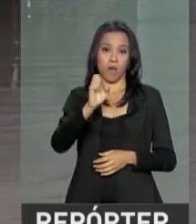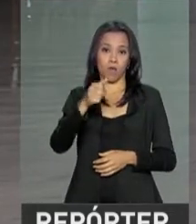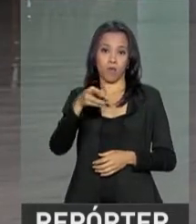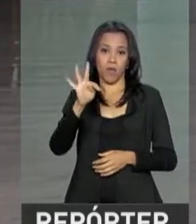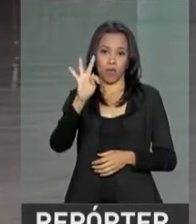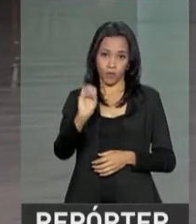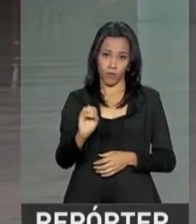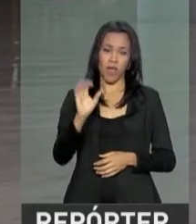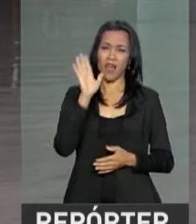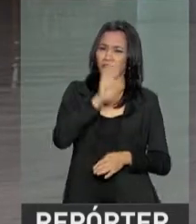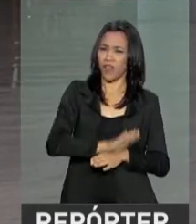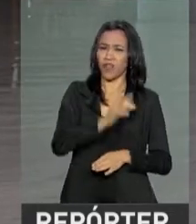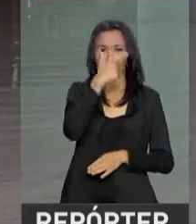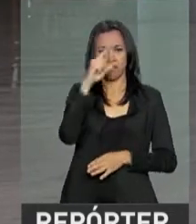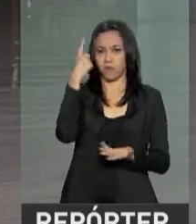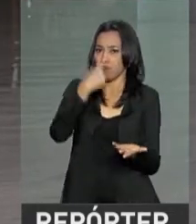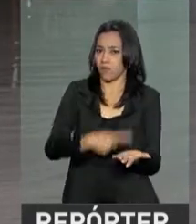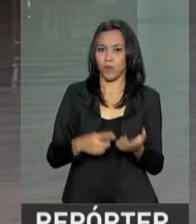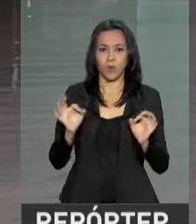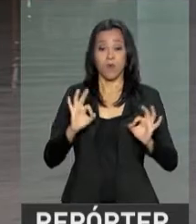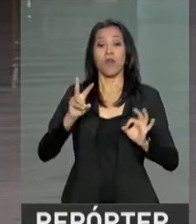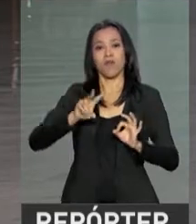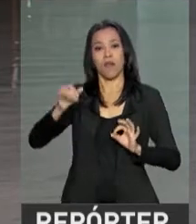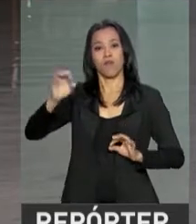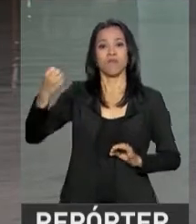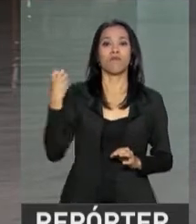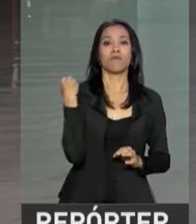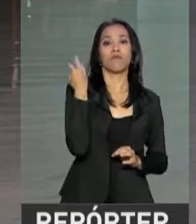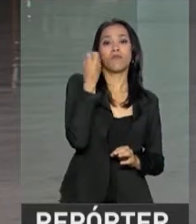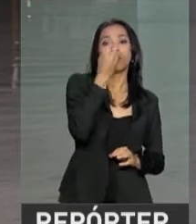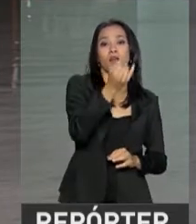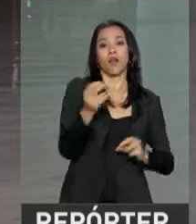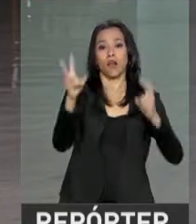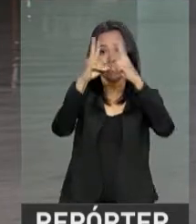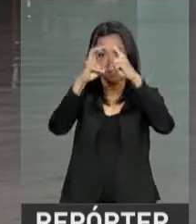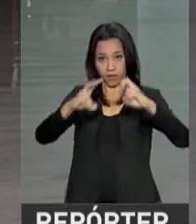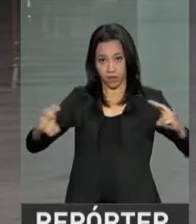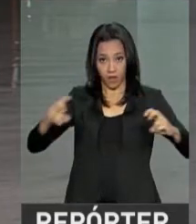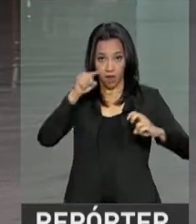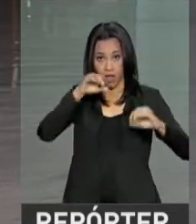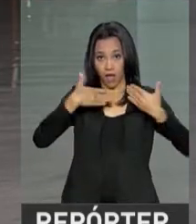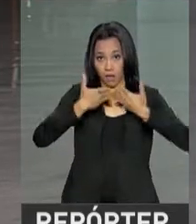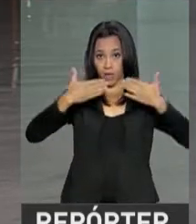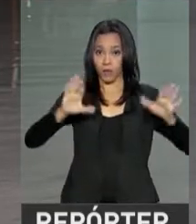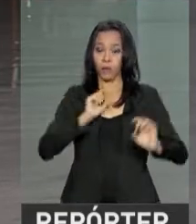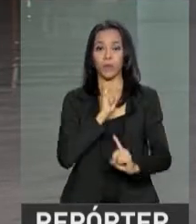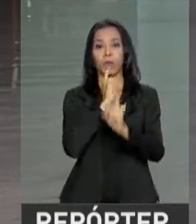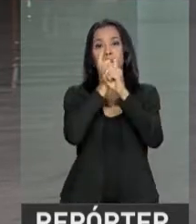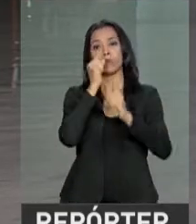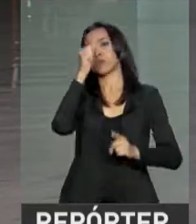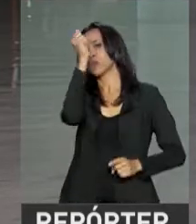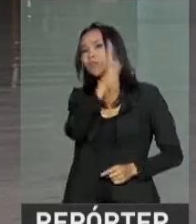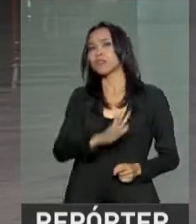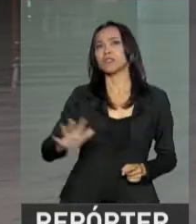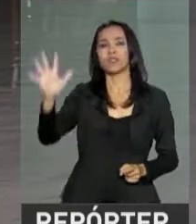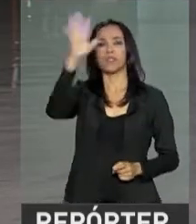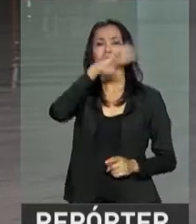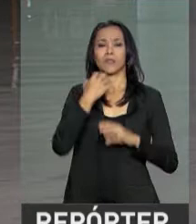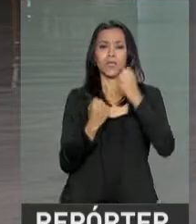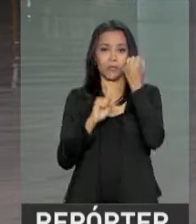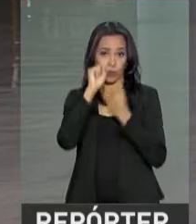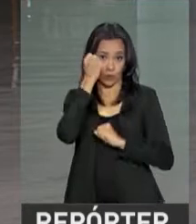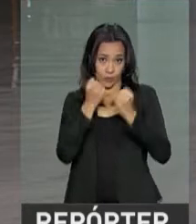compromissos oficiais ele deve seguir para florianópolis onde participa da abertura da do encontro nacional da indústria da construção